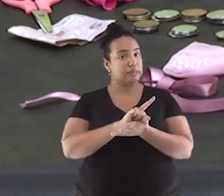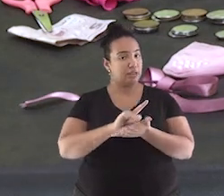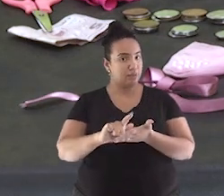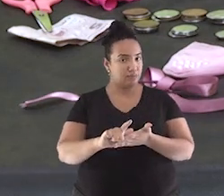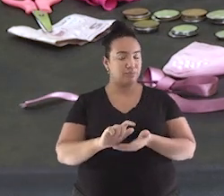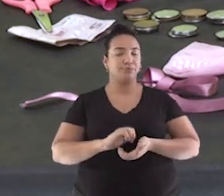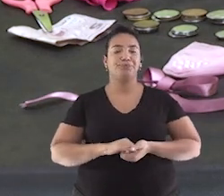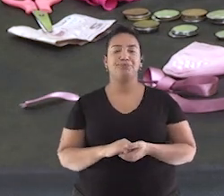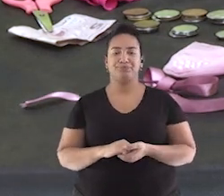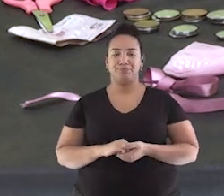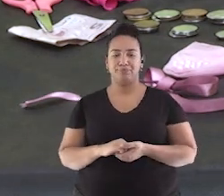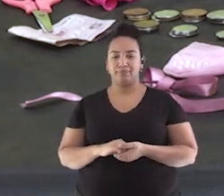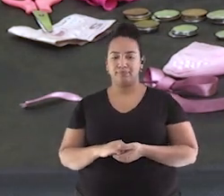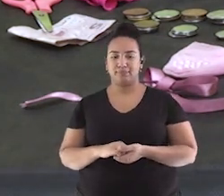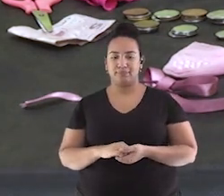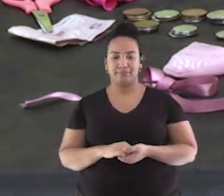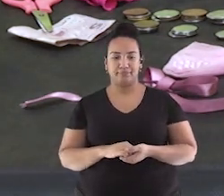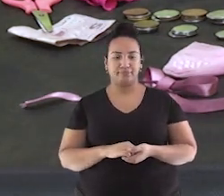tá?